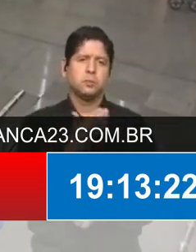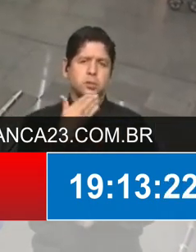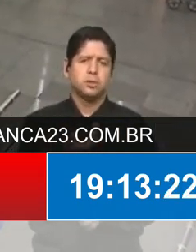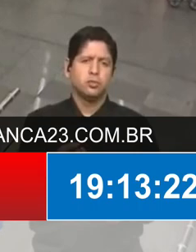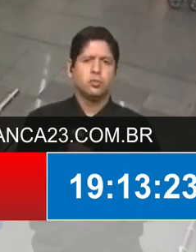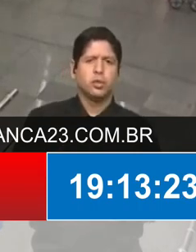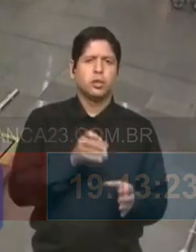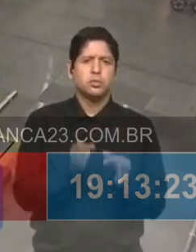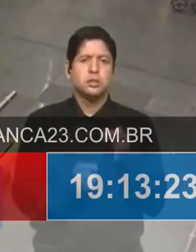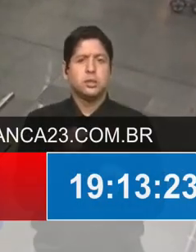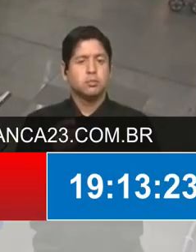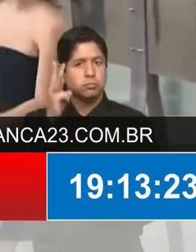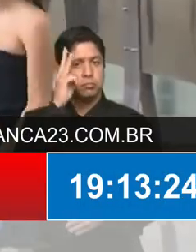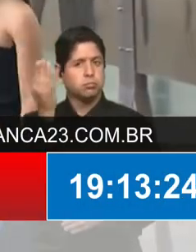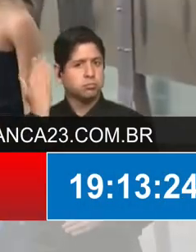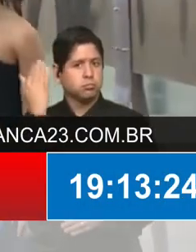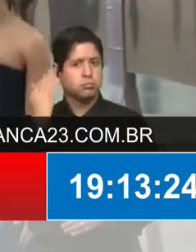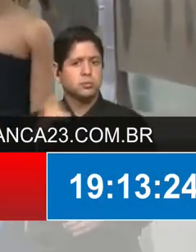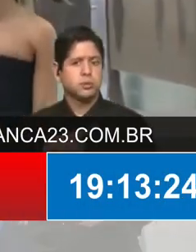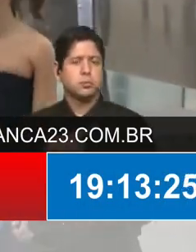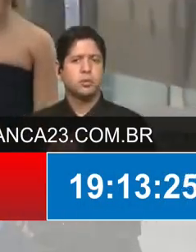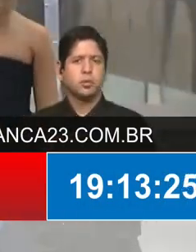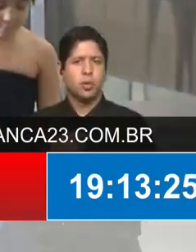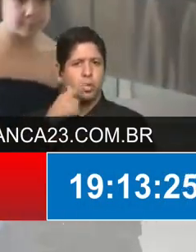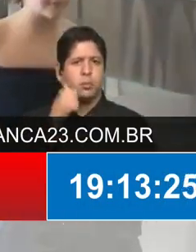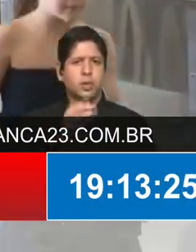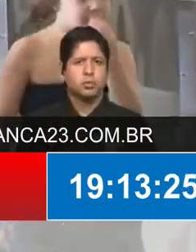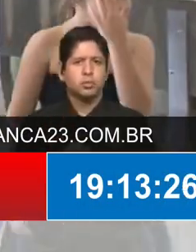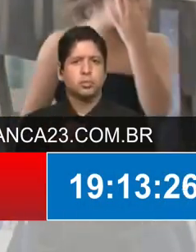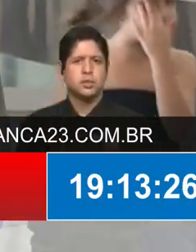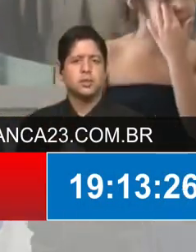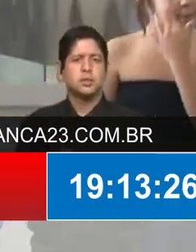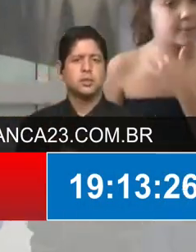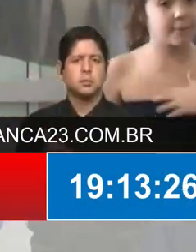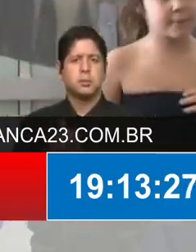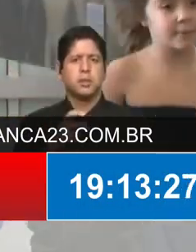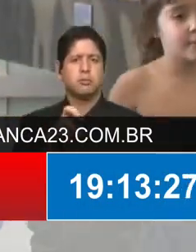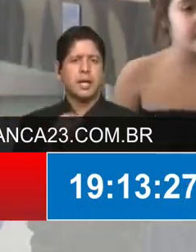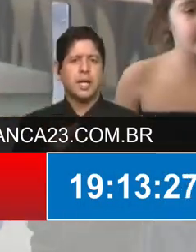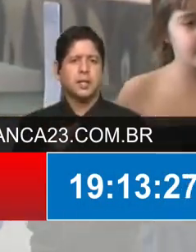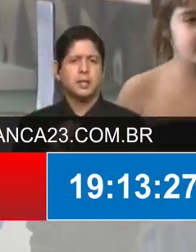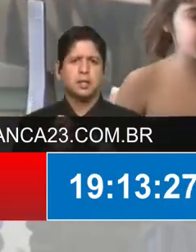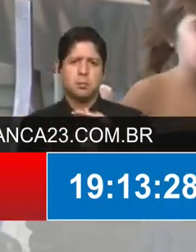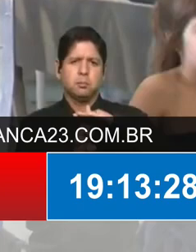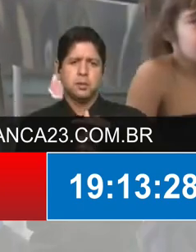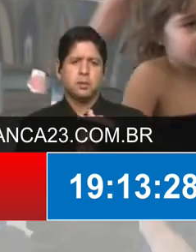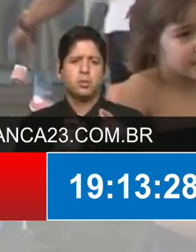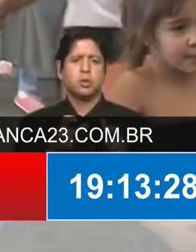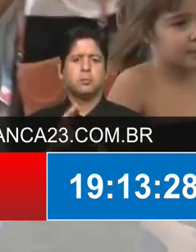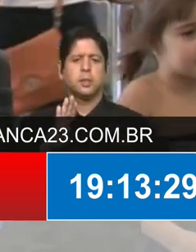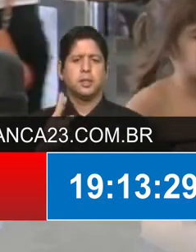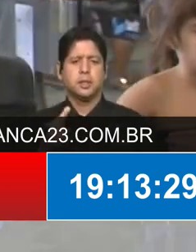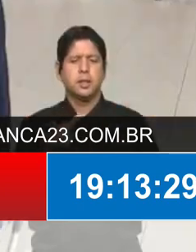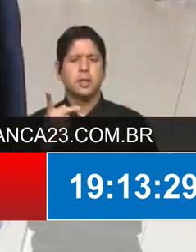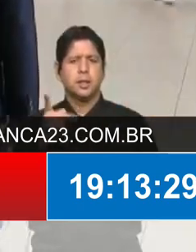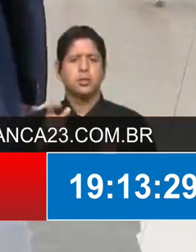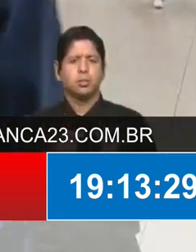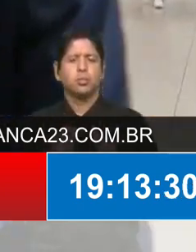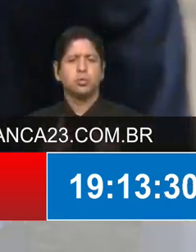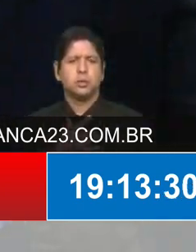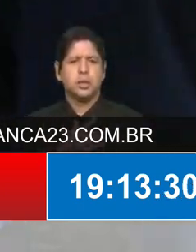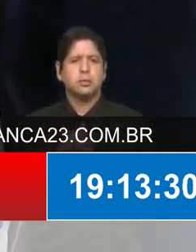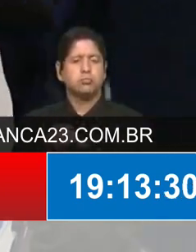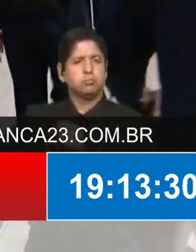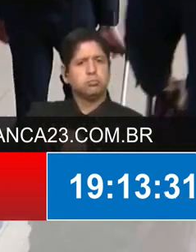recuperação judicial na terça-feira. Ontem, a juíza Cláudia Helena Batista, da primeira vara empresarial de Belo Horizonte, cidade onde a agência é